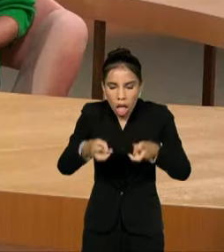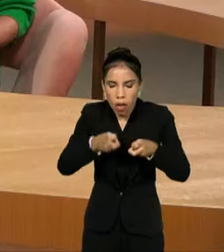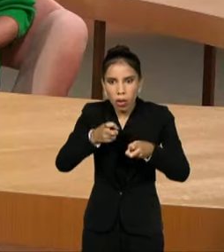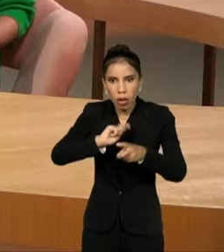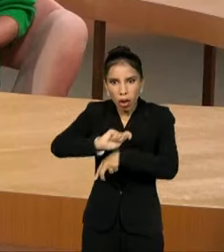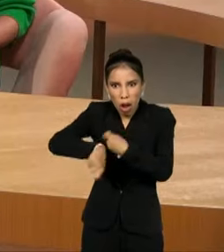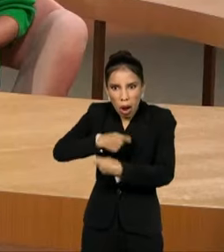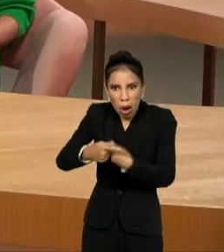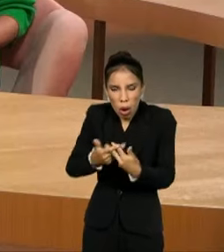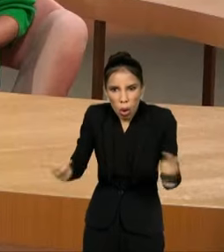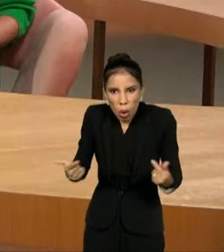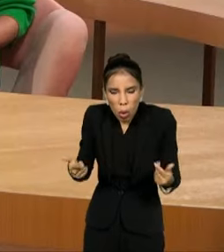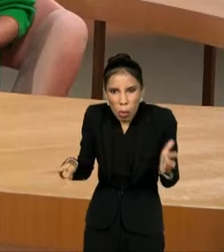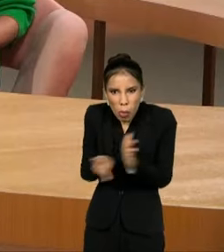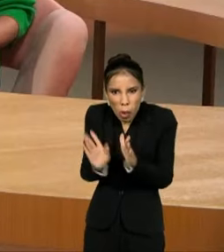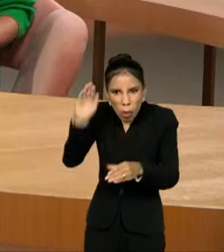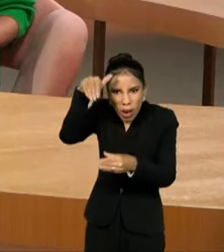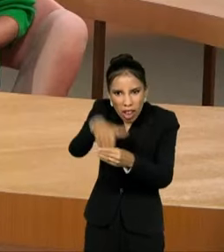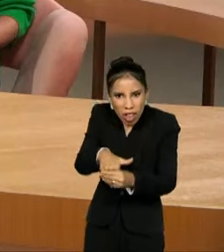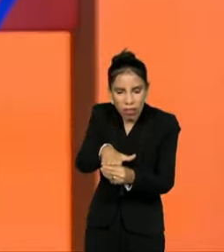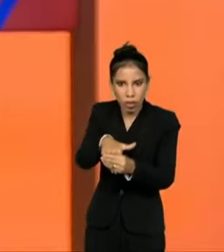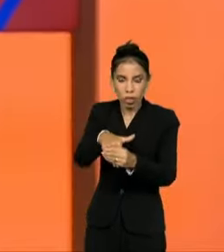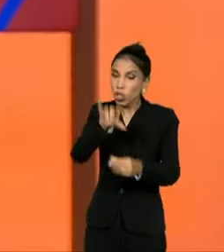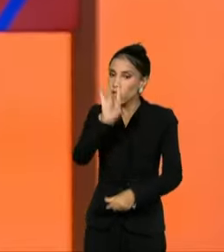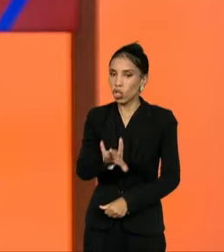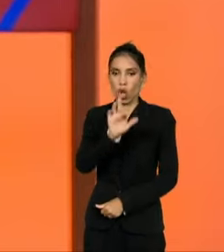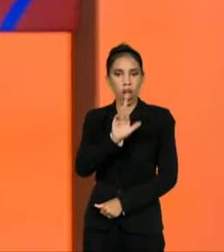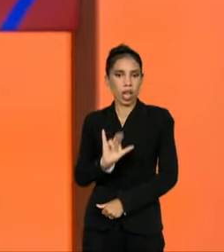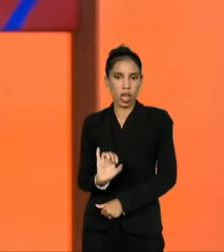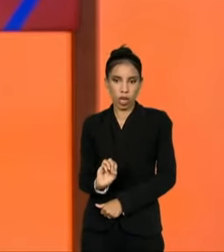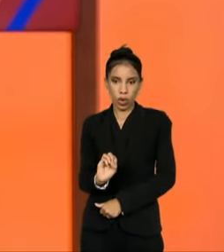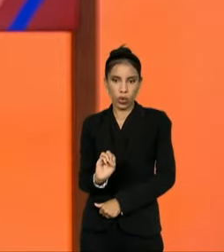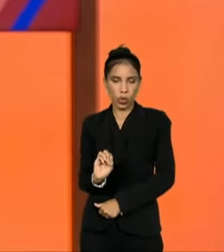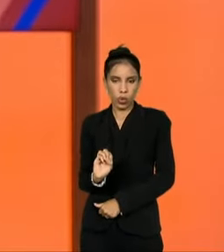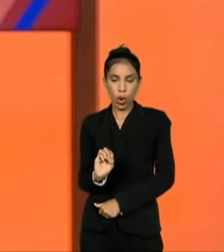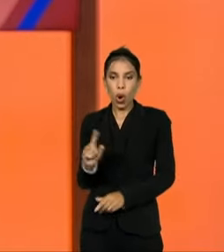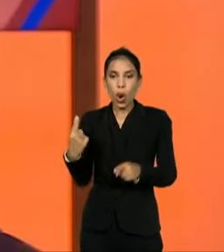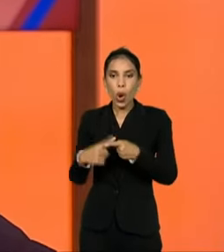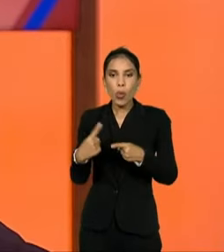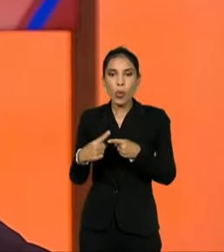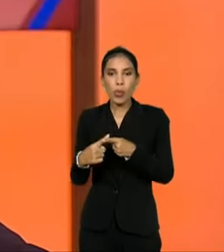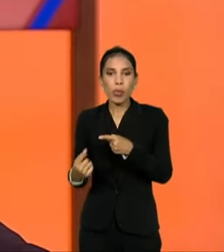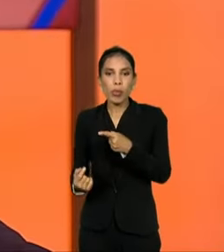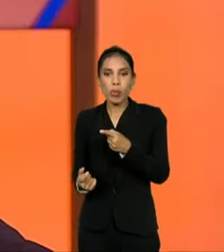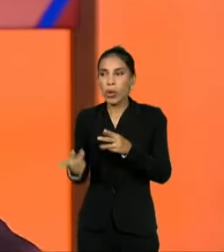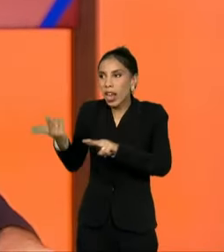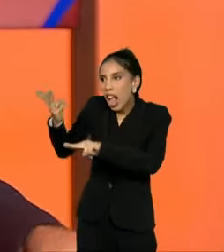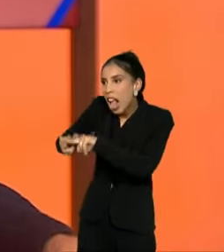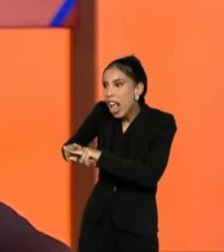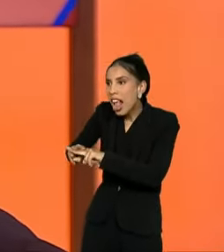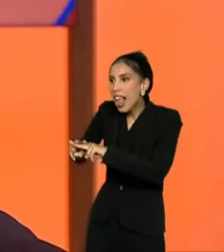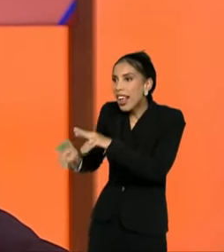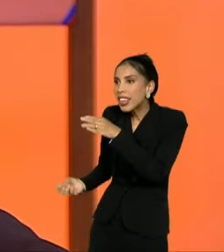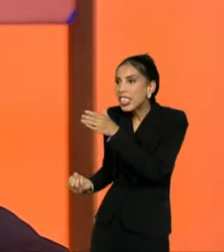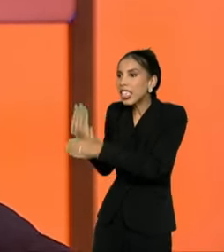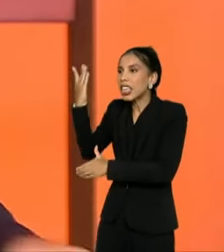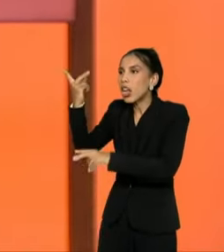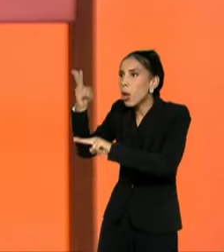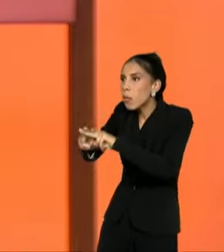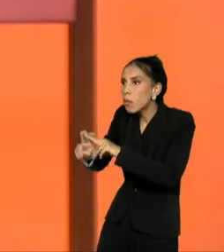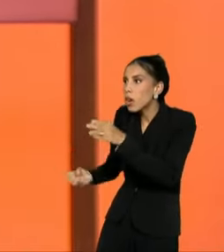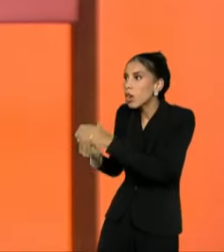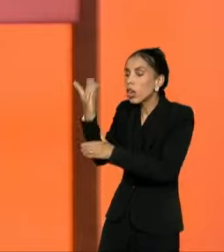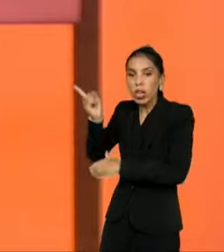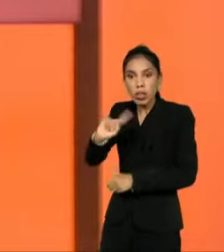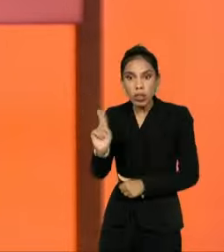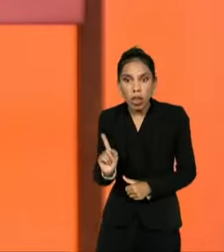que transforma isso em reduto eleitoral, é o Rio. Porque a milícia ela não é uma facção que nasce do cárcere, como as facções do tráfico. A